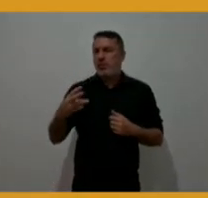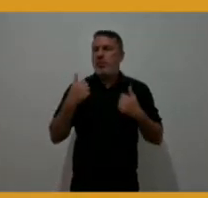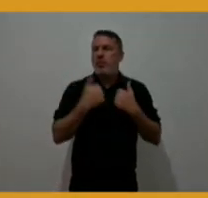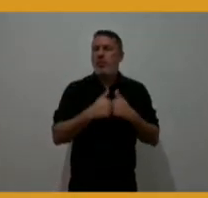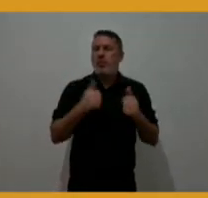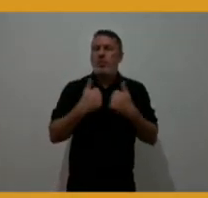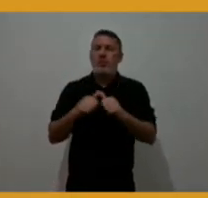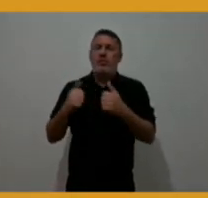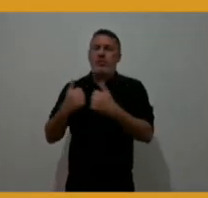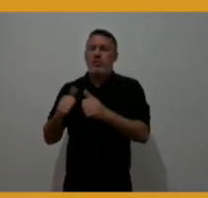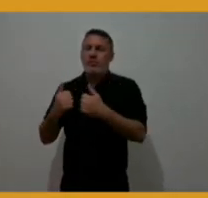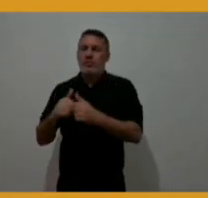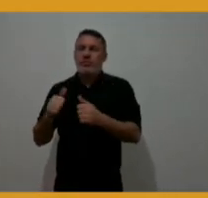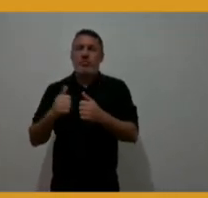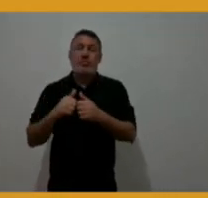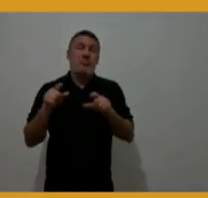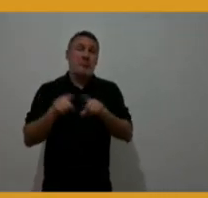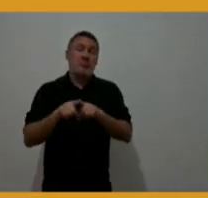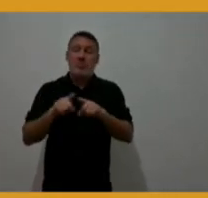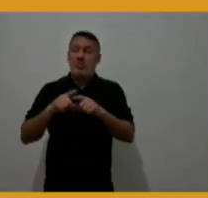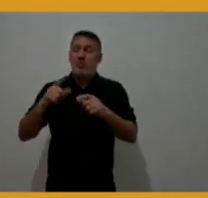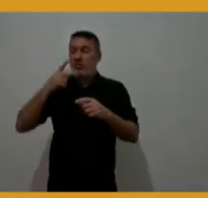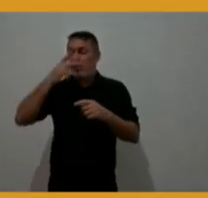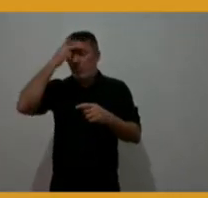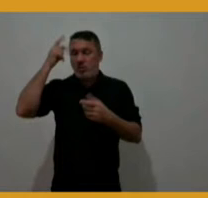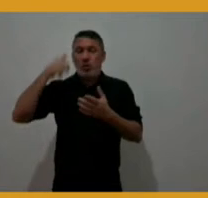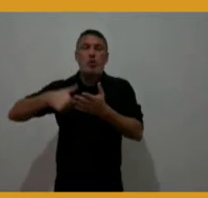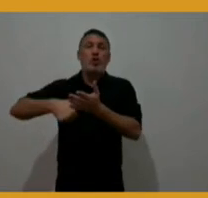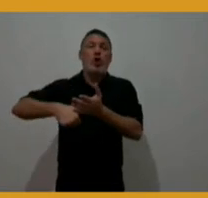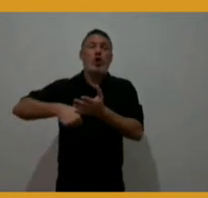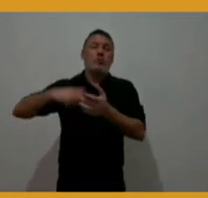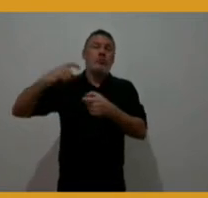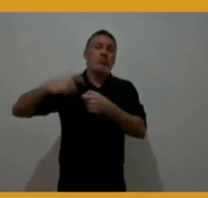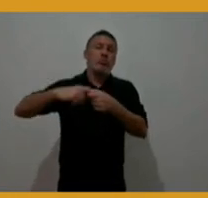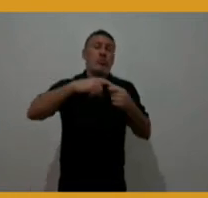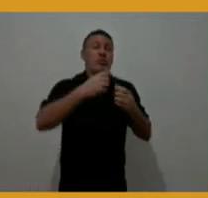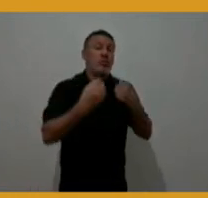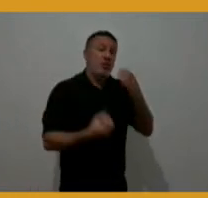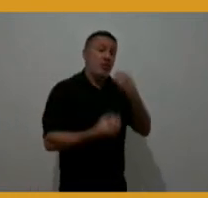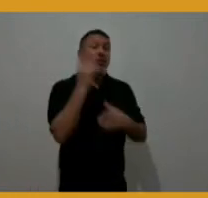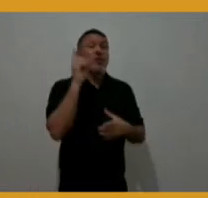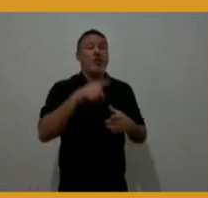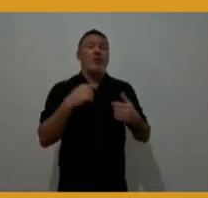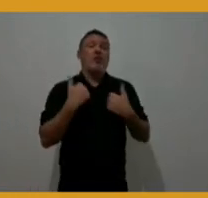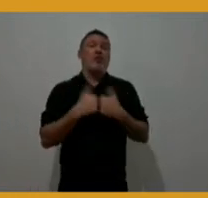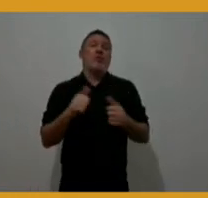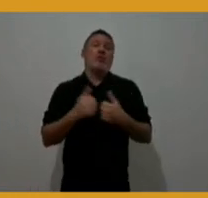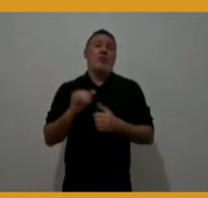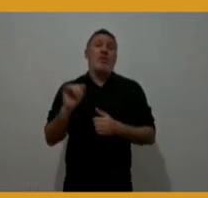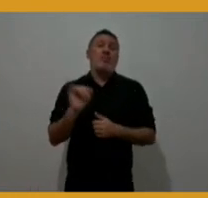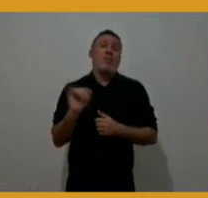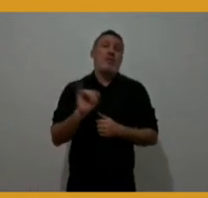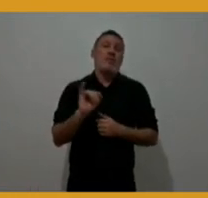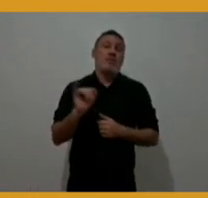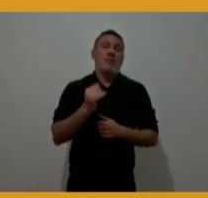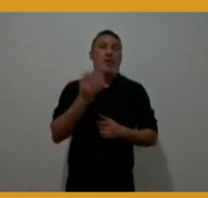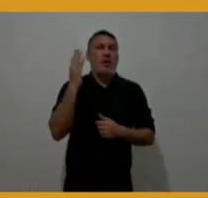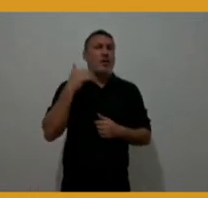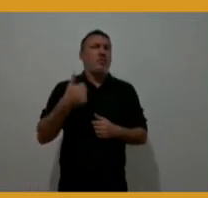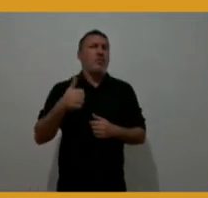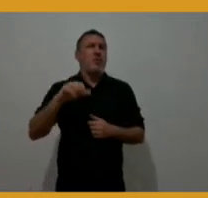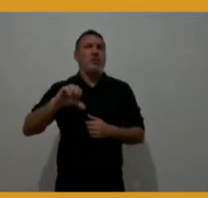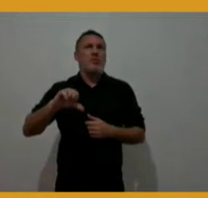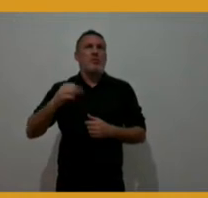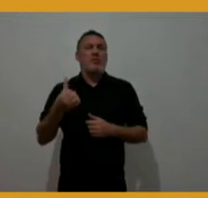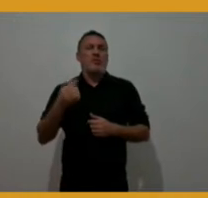sócios. Era o começo da história da aviação Itapemirim, que na arrancada dos anos 60 se consolidou como uma